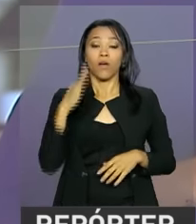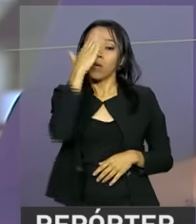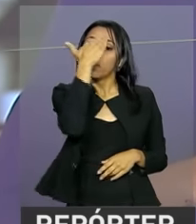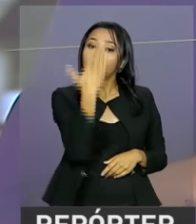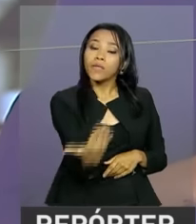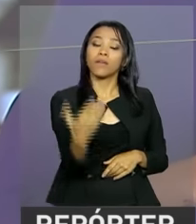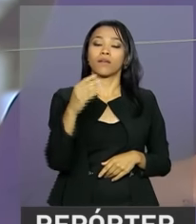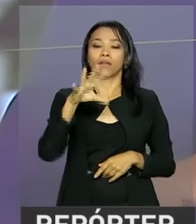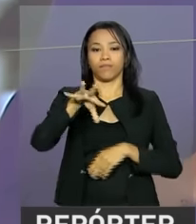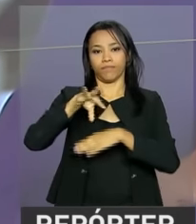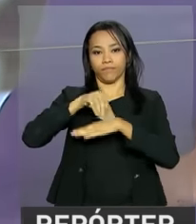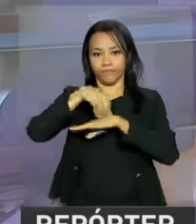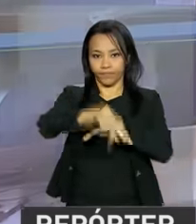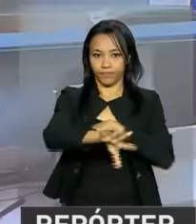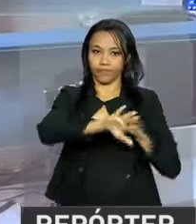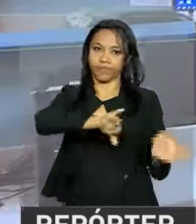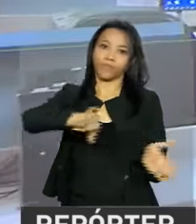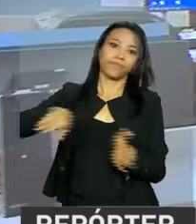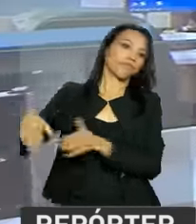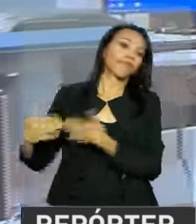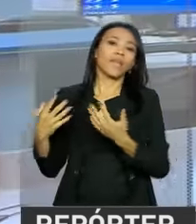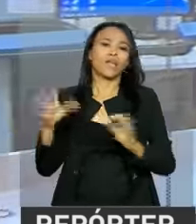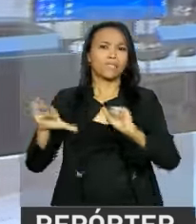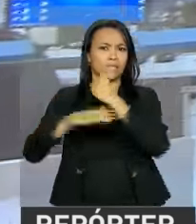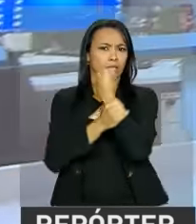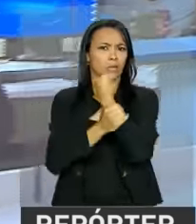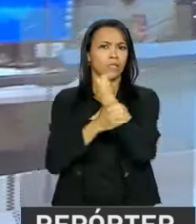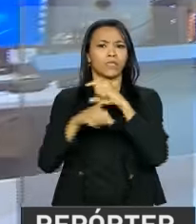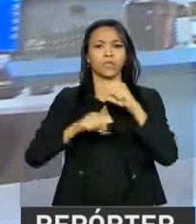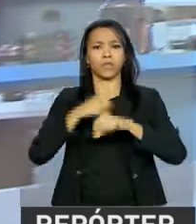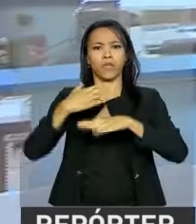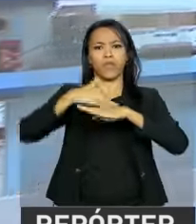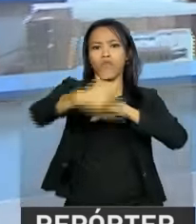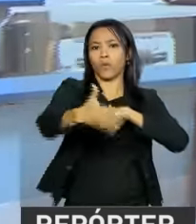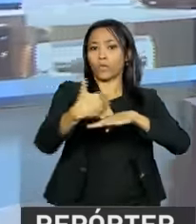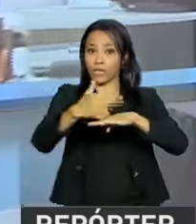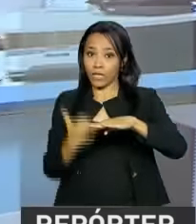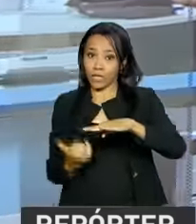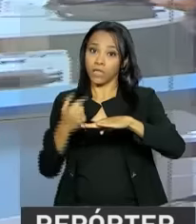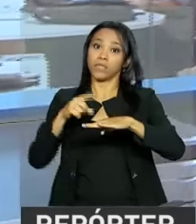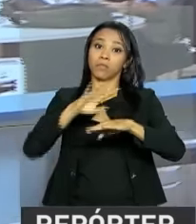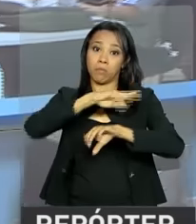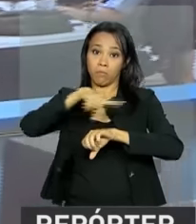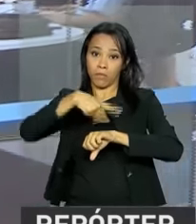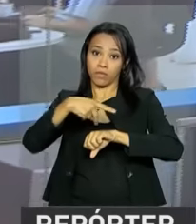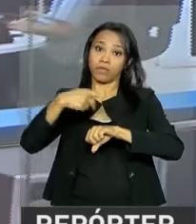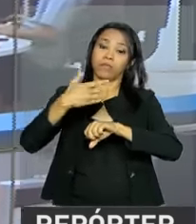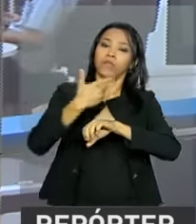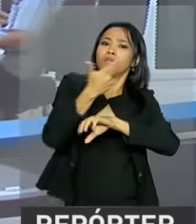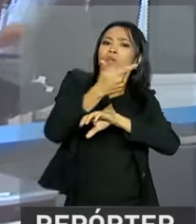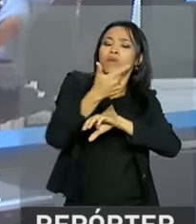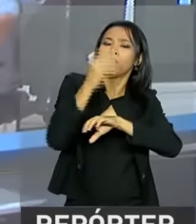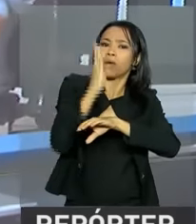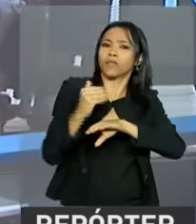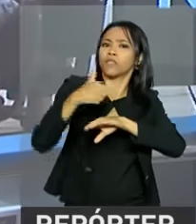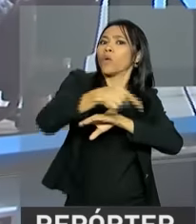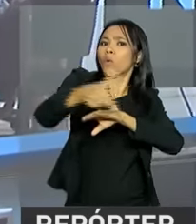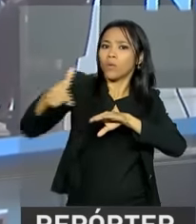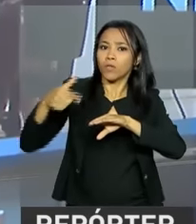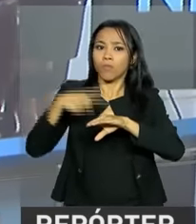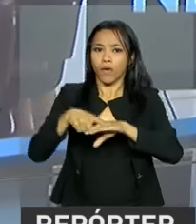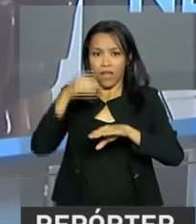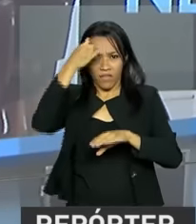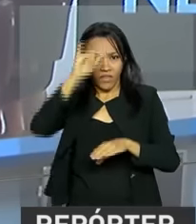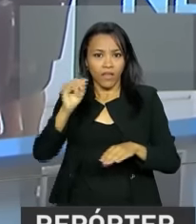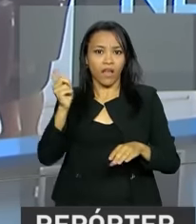informações e a segurança nas fronteiras estratégica para combater o tráfico de drogas e combater a criminalidade do